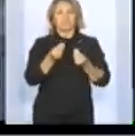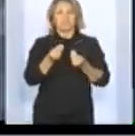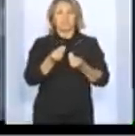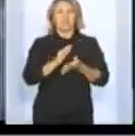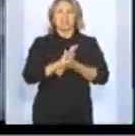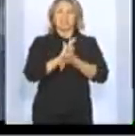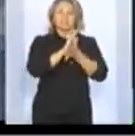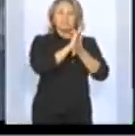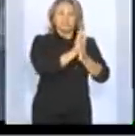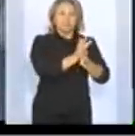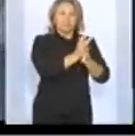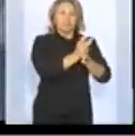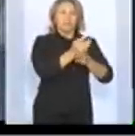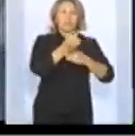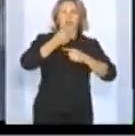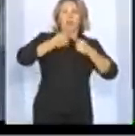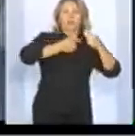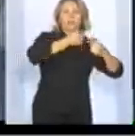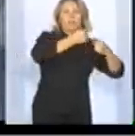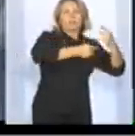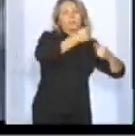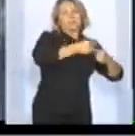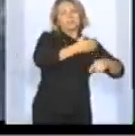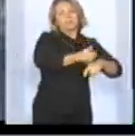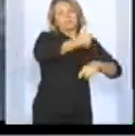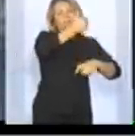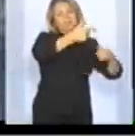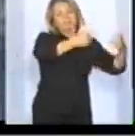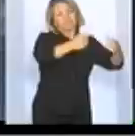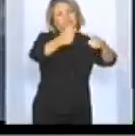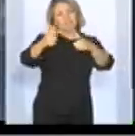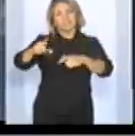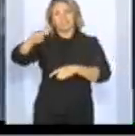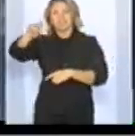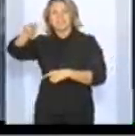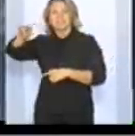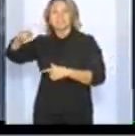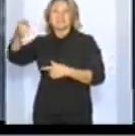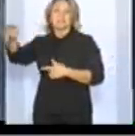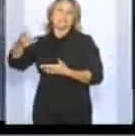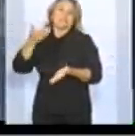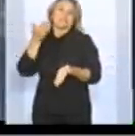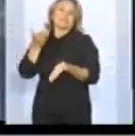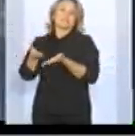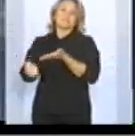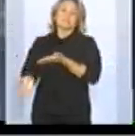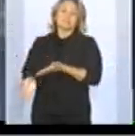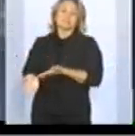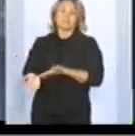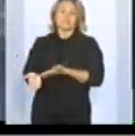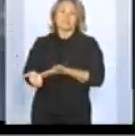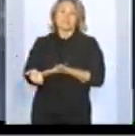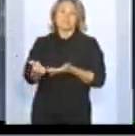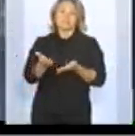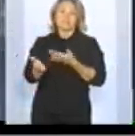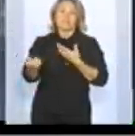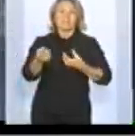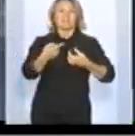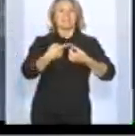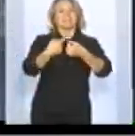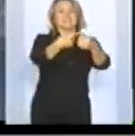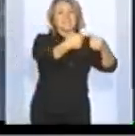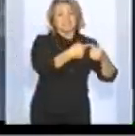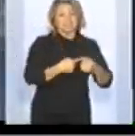destrói as concorrências nos melhores lugares e depois herda a cidade.